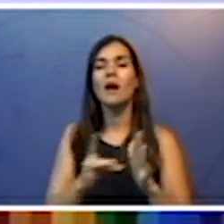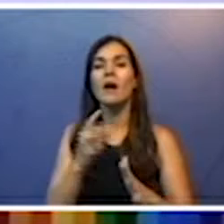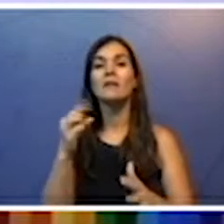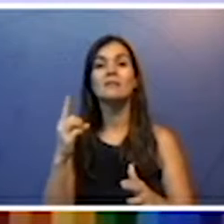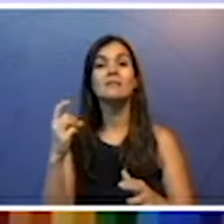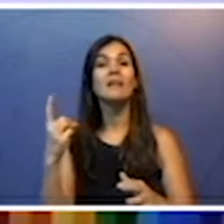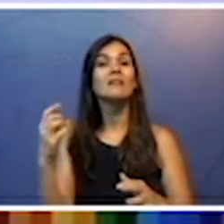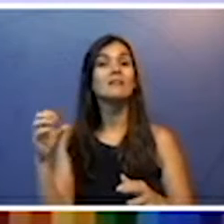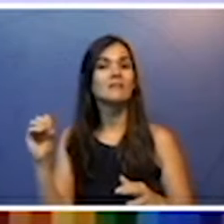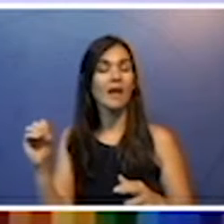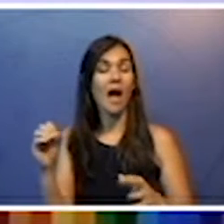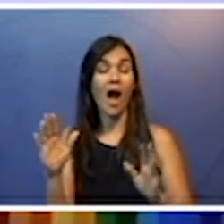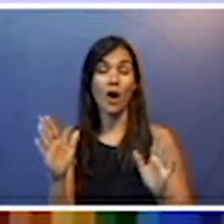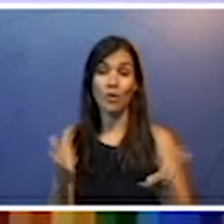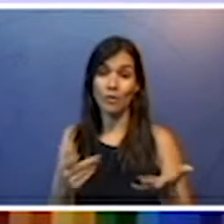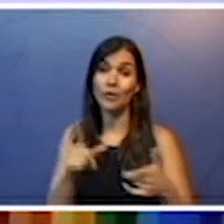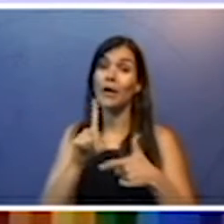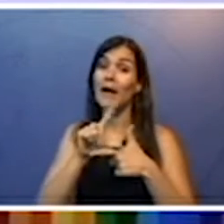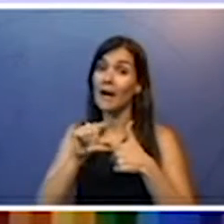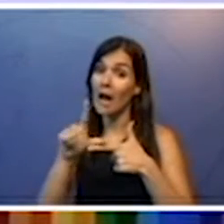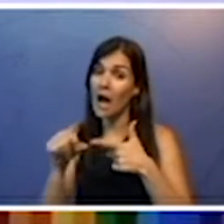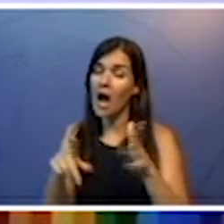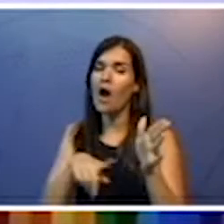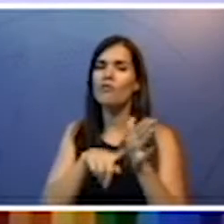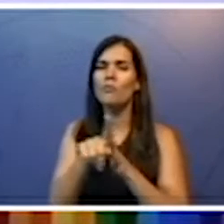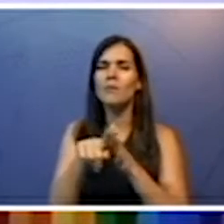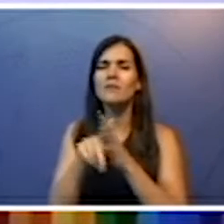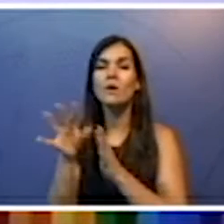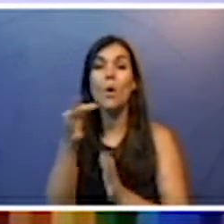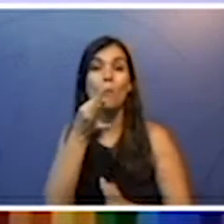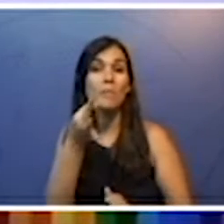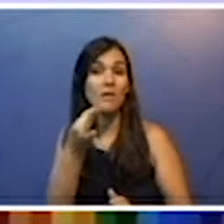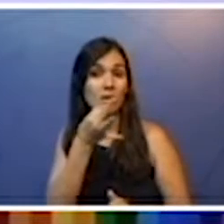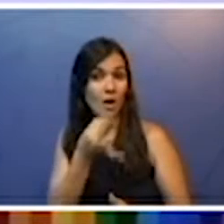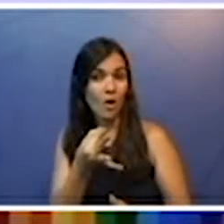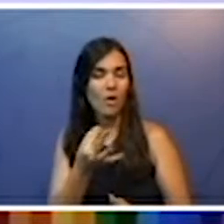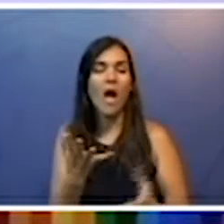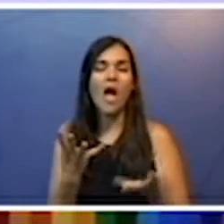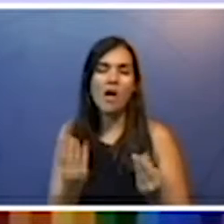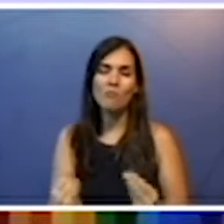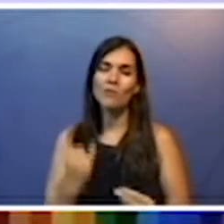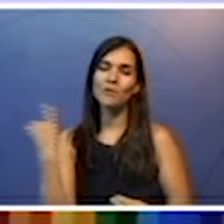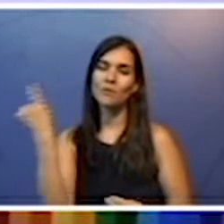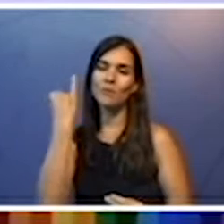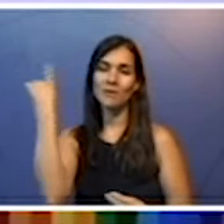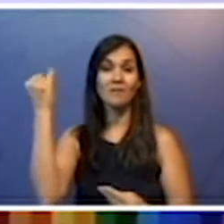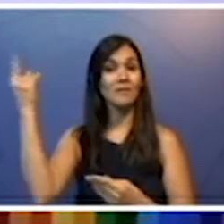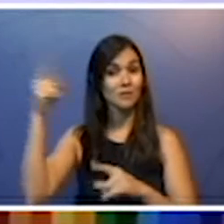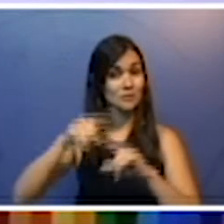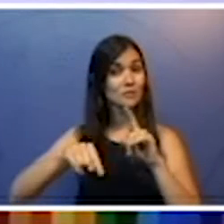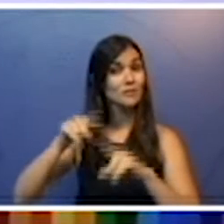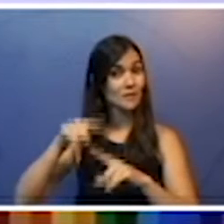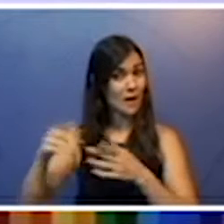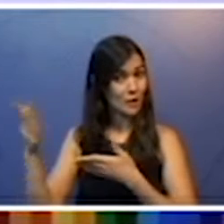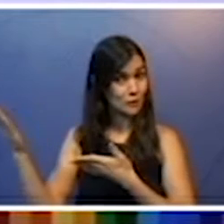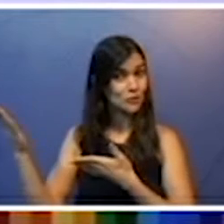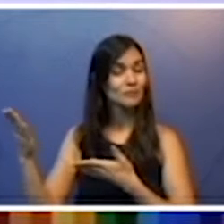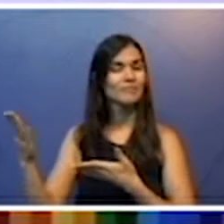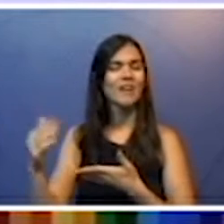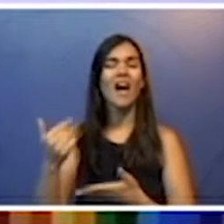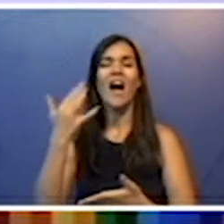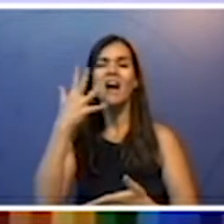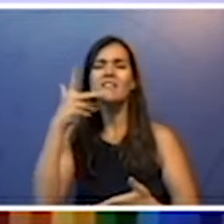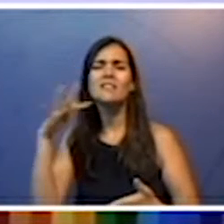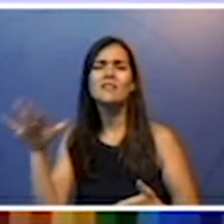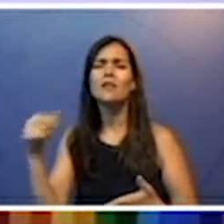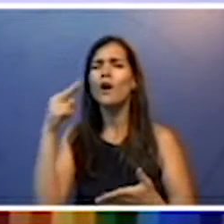aqui com gráficos, com pesquisa de opinião. Muito importante essa matéria aqui. As crianças vão